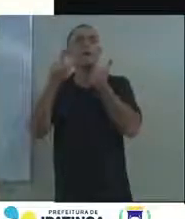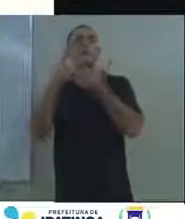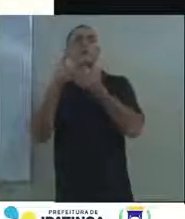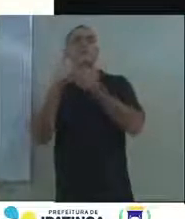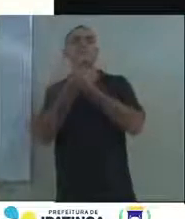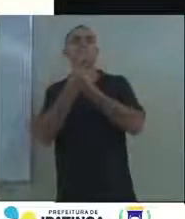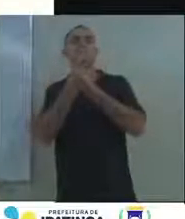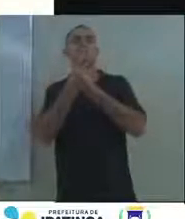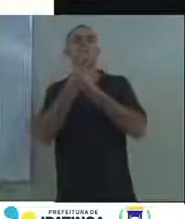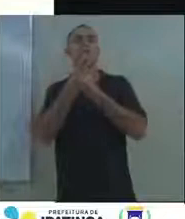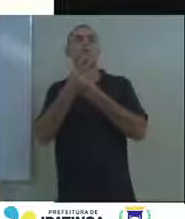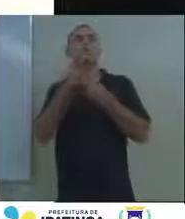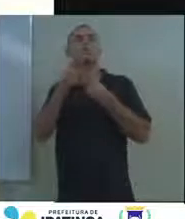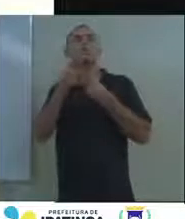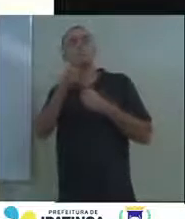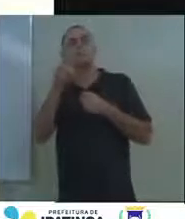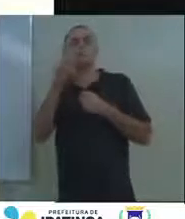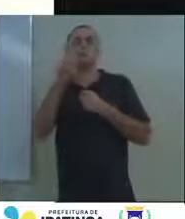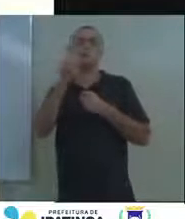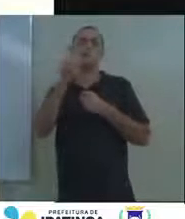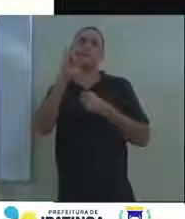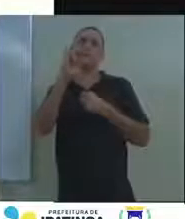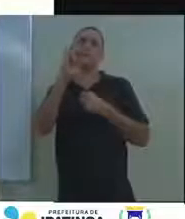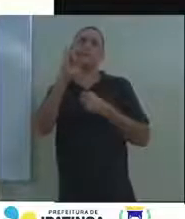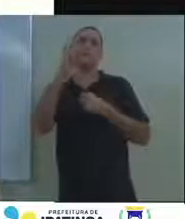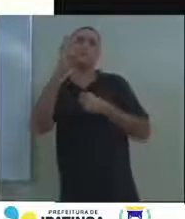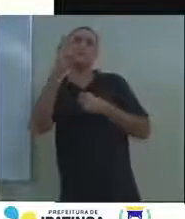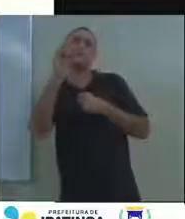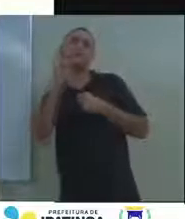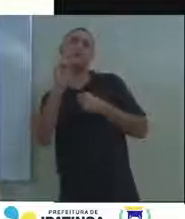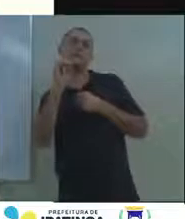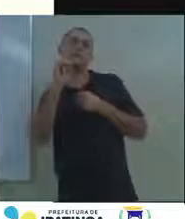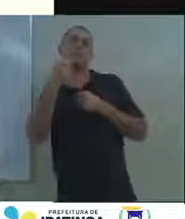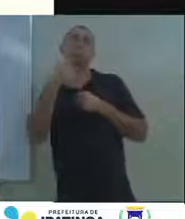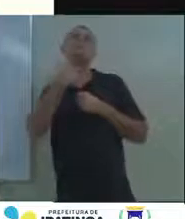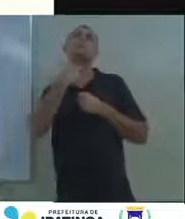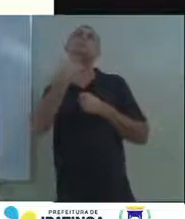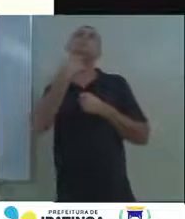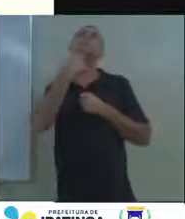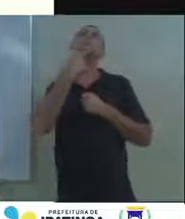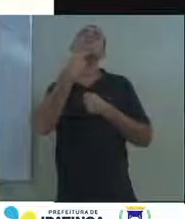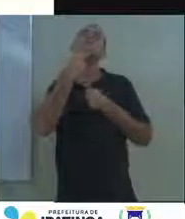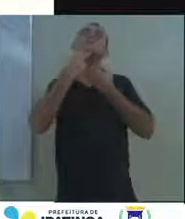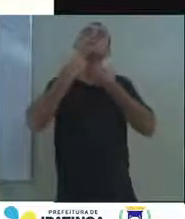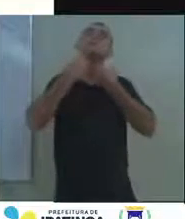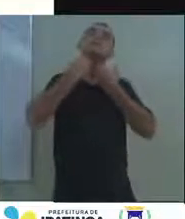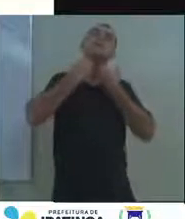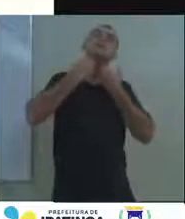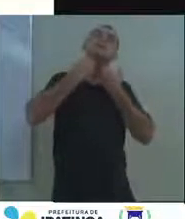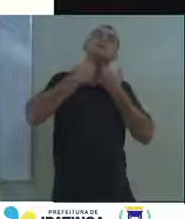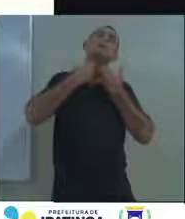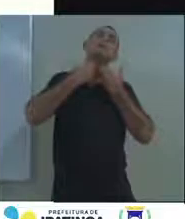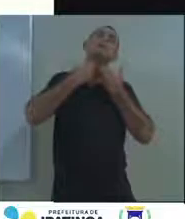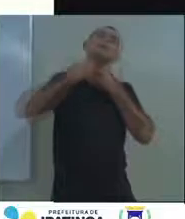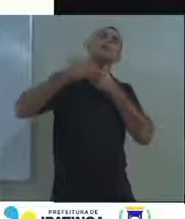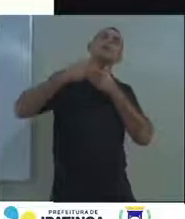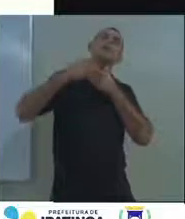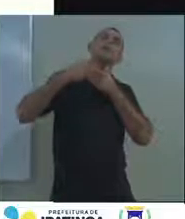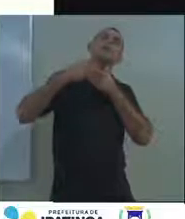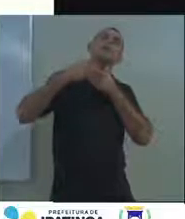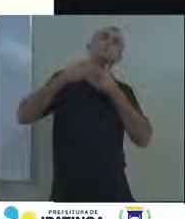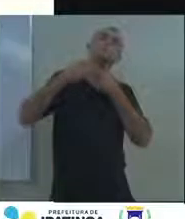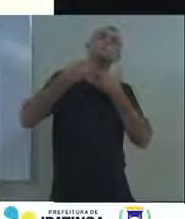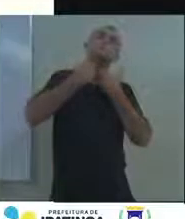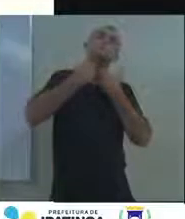atrito grande entre uma prega vocal e outra, ela pode promover uma lesão da prega vocal. E machucar essa